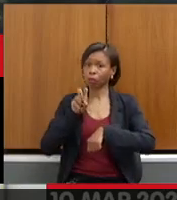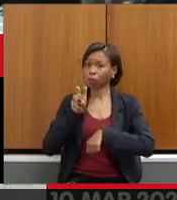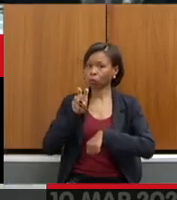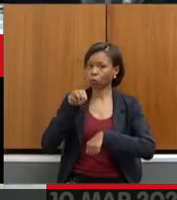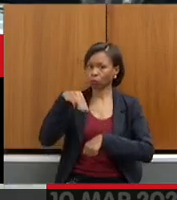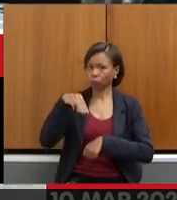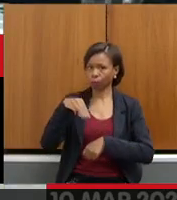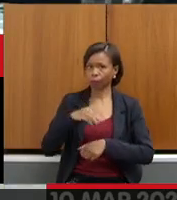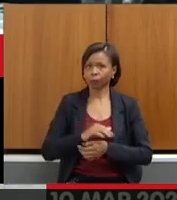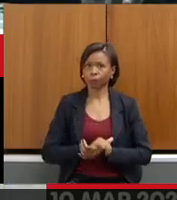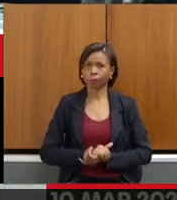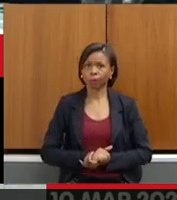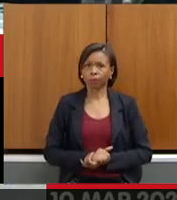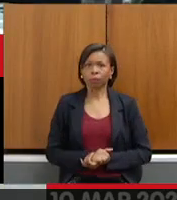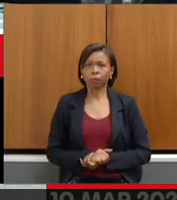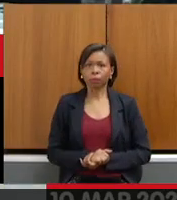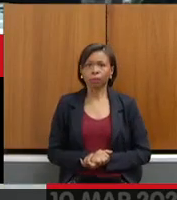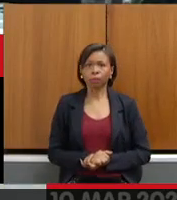minutos